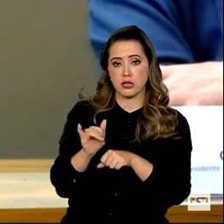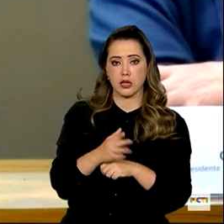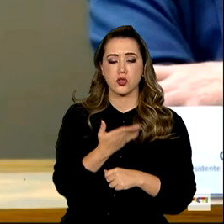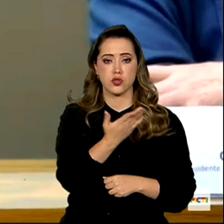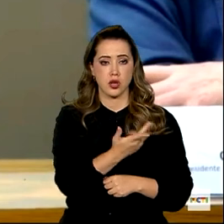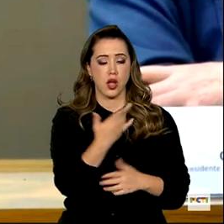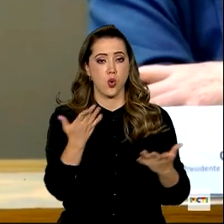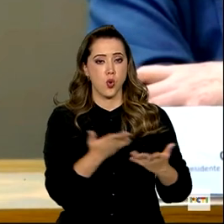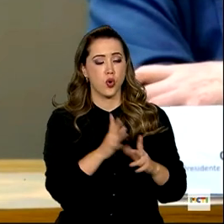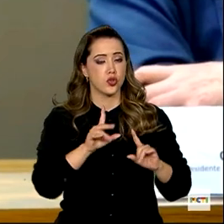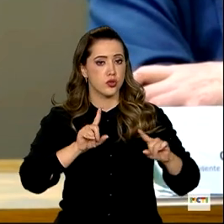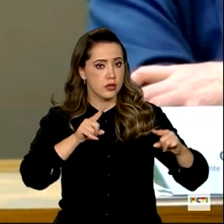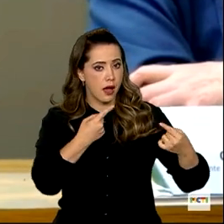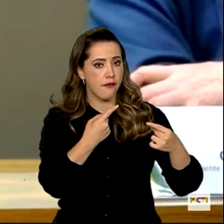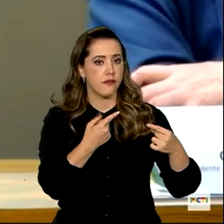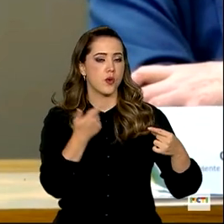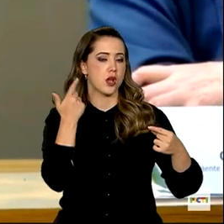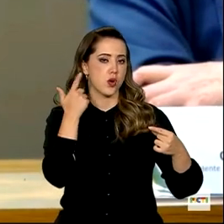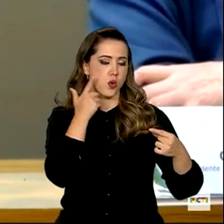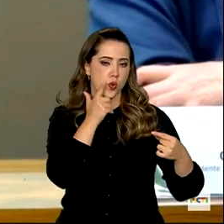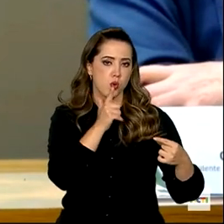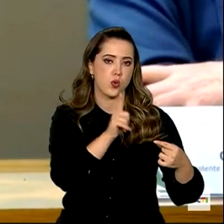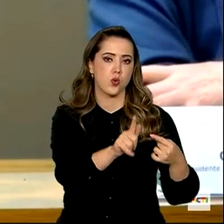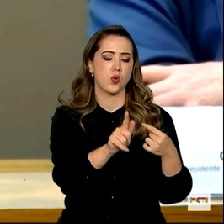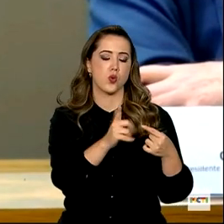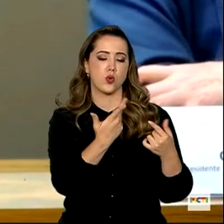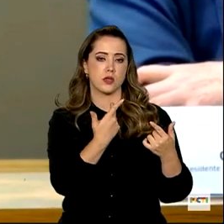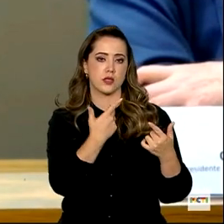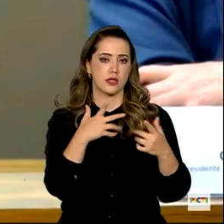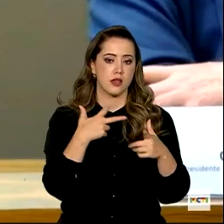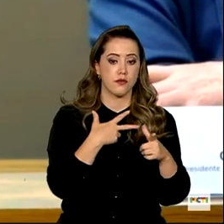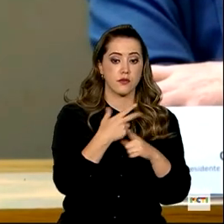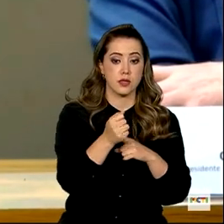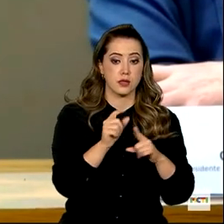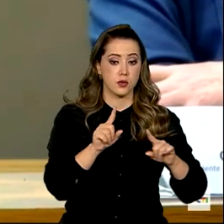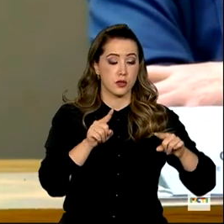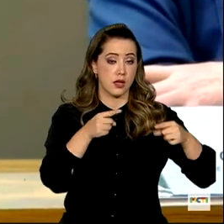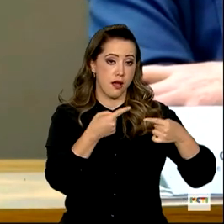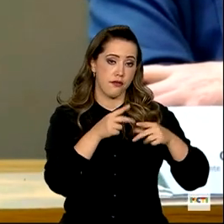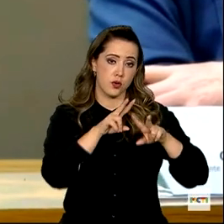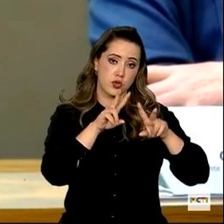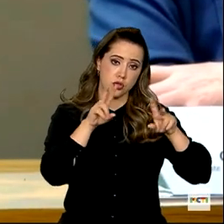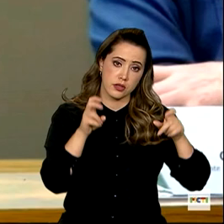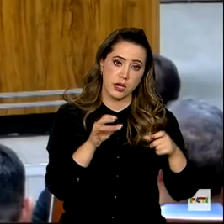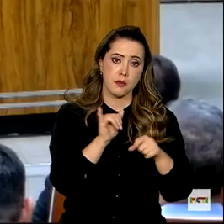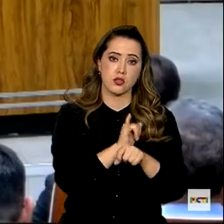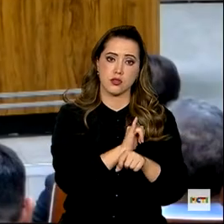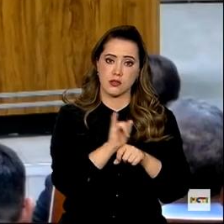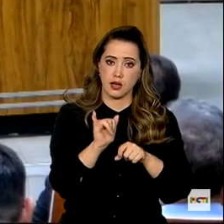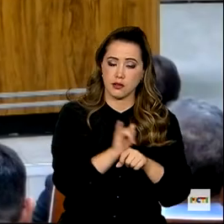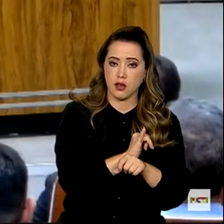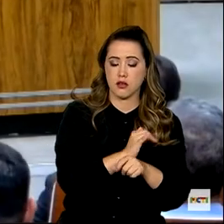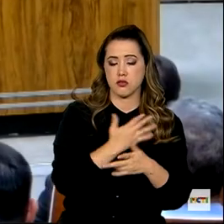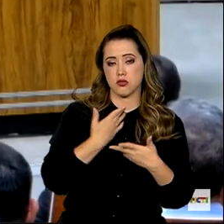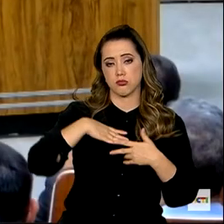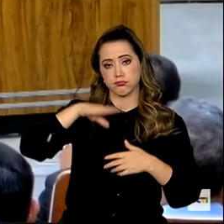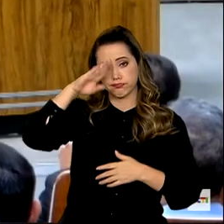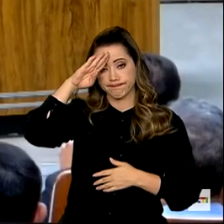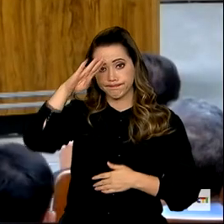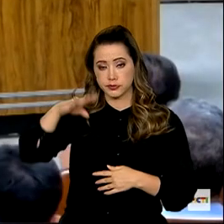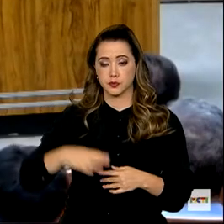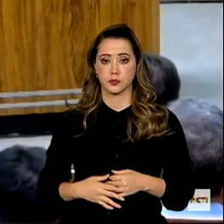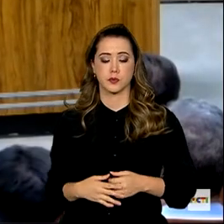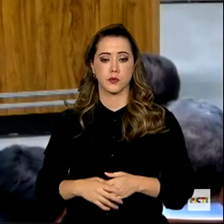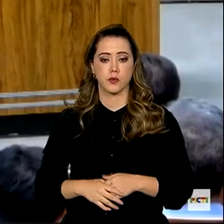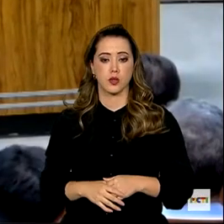desafios no acesso à tecnologia de caráter estratégico, muitas vezes negado pelos países que a dominam. O ministro da Defesa